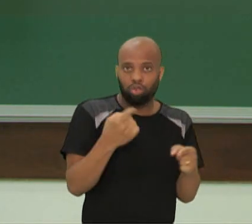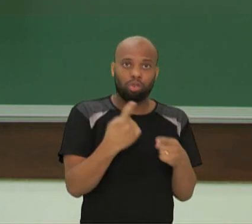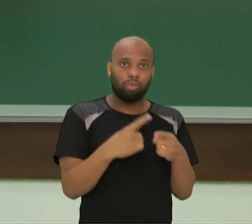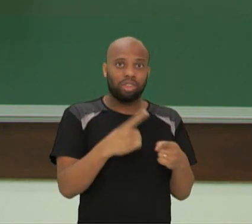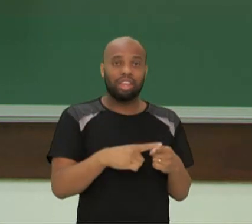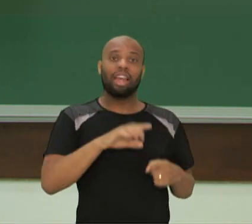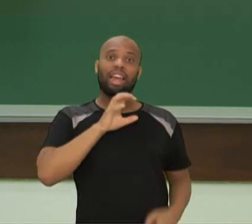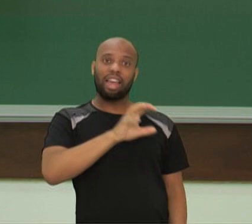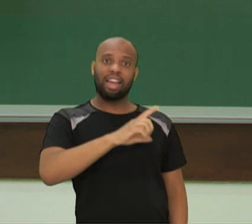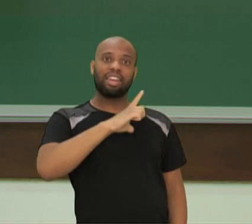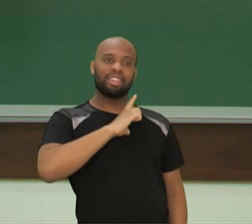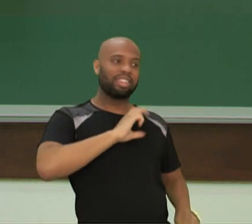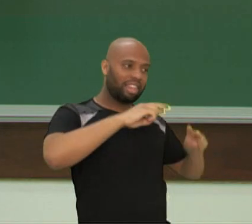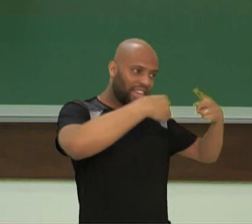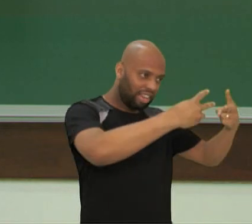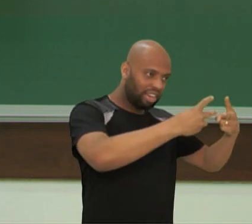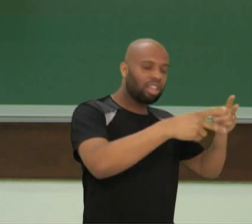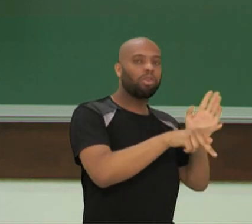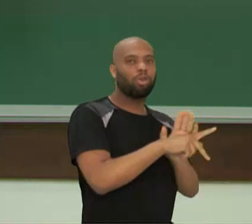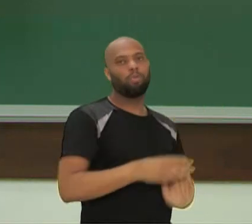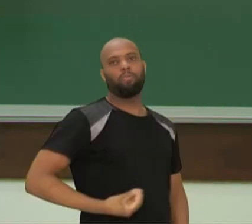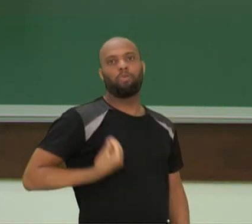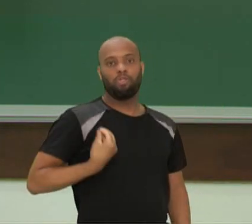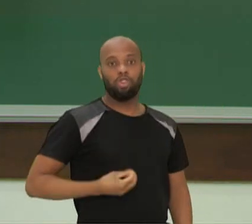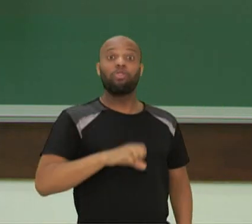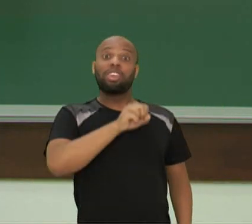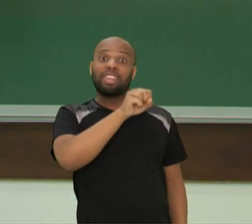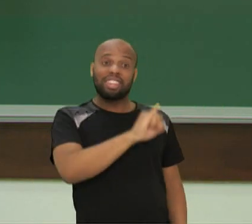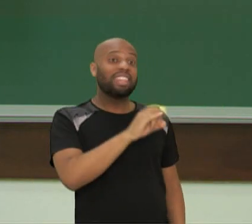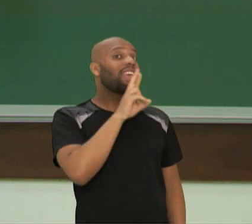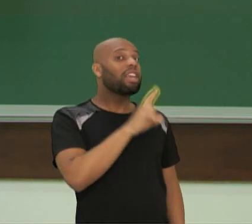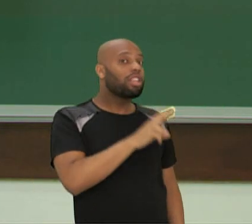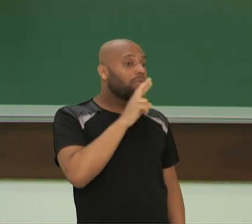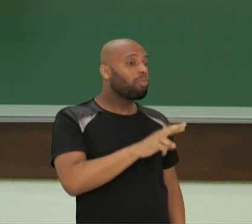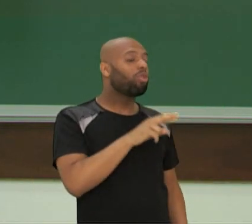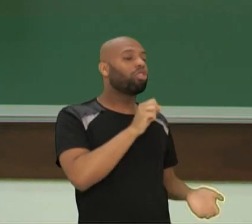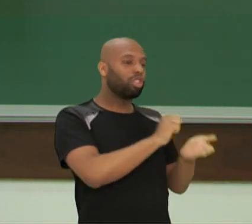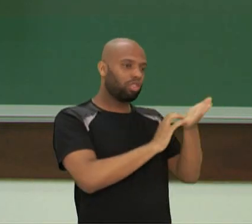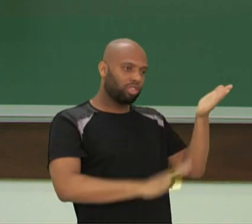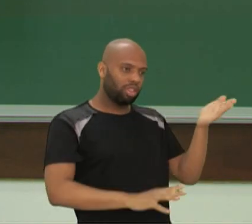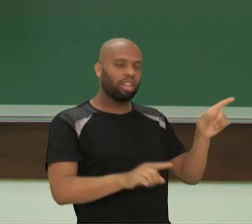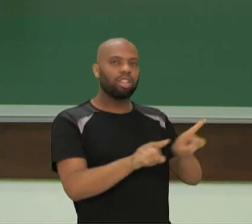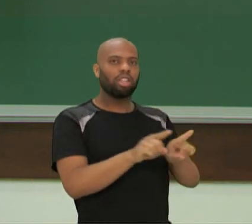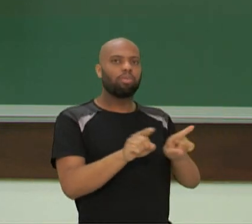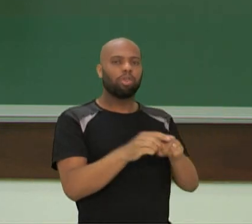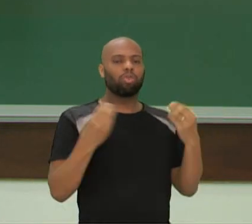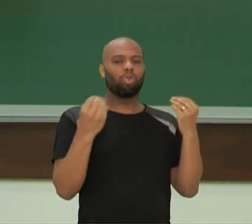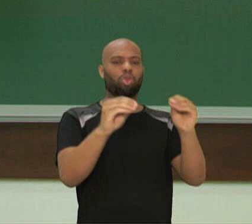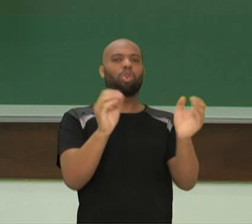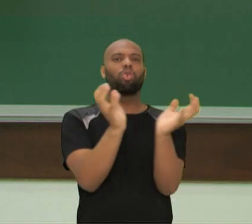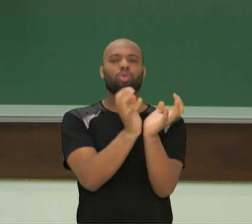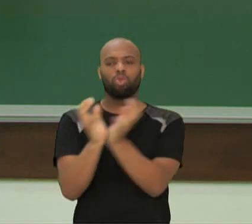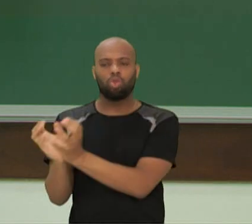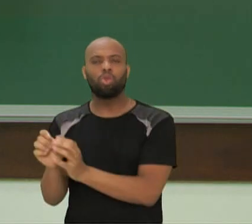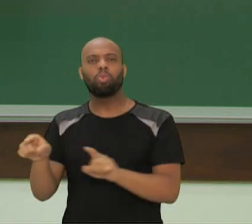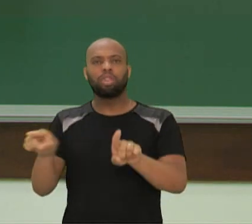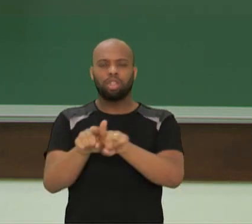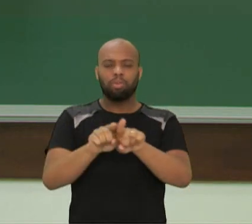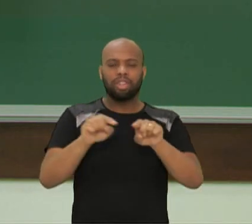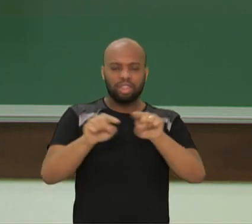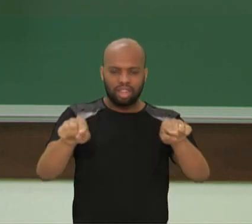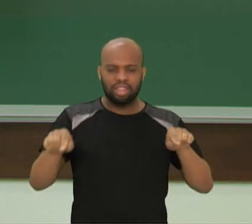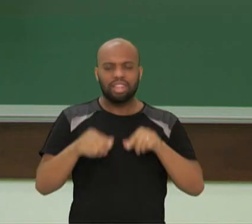dessa forma é que a sua presença vai ser computada. Então, se você fizer, aproveita e coloca no grupo da turma para que os seus colegas façam também, para o